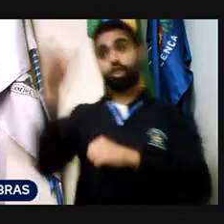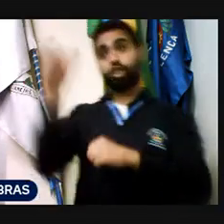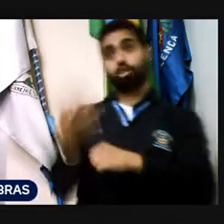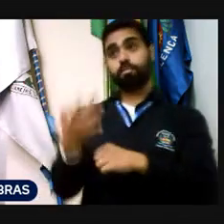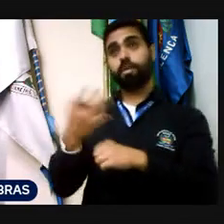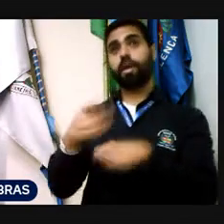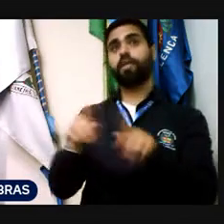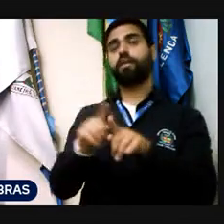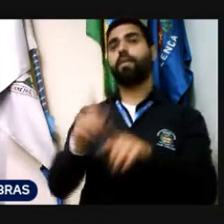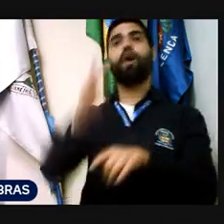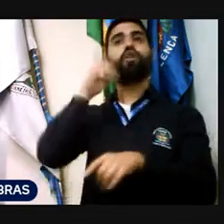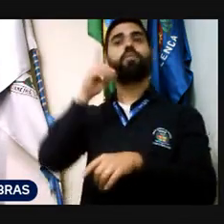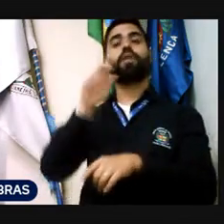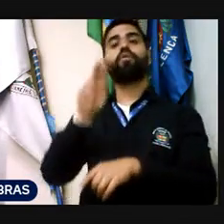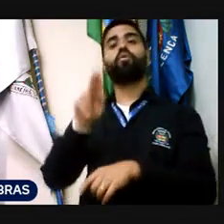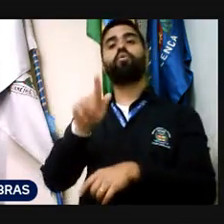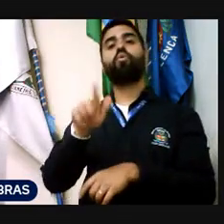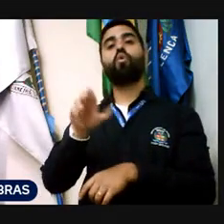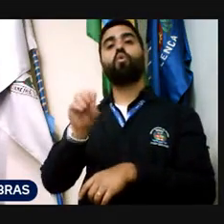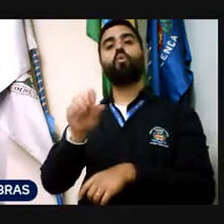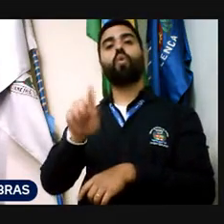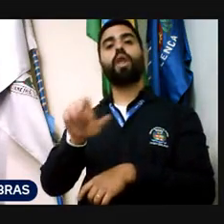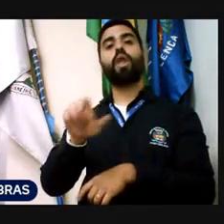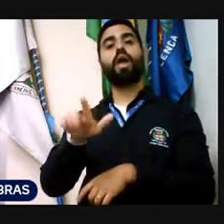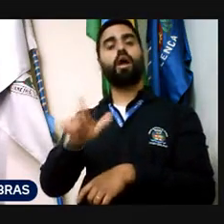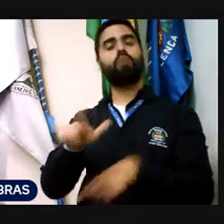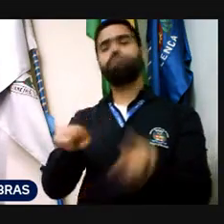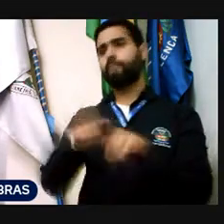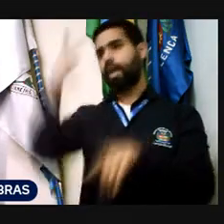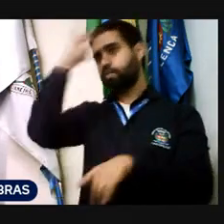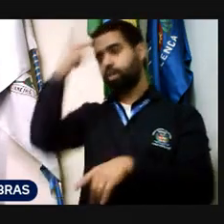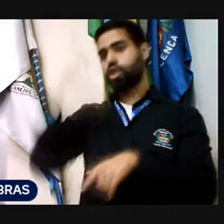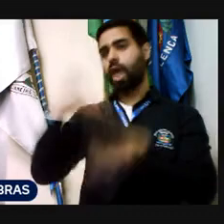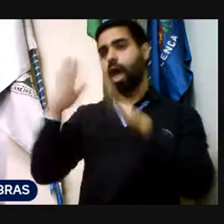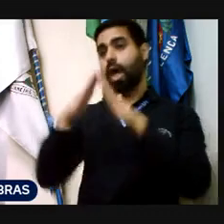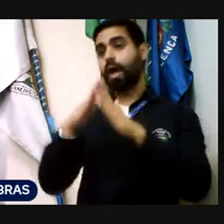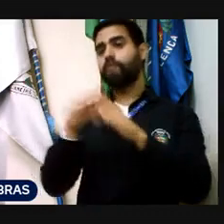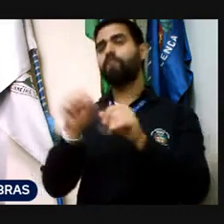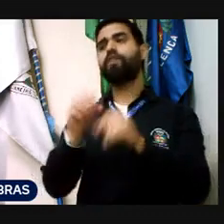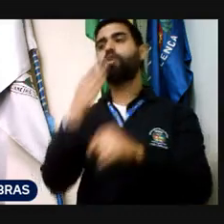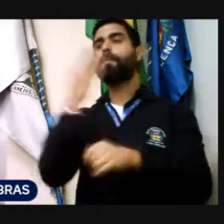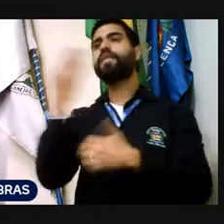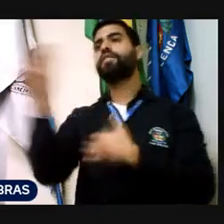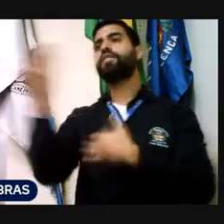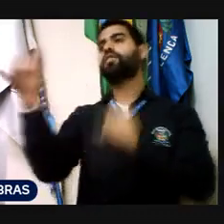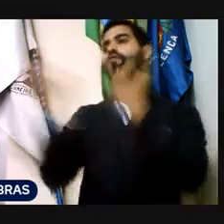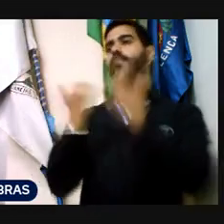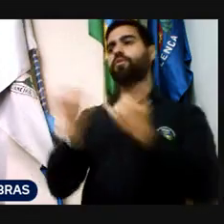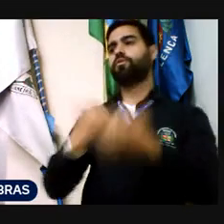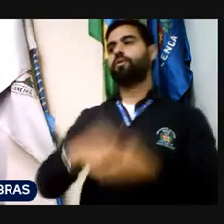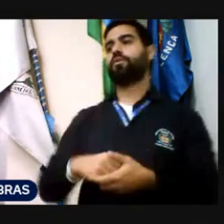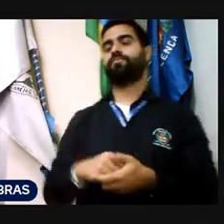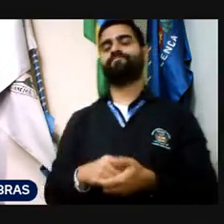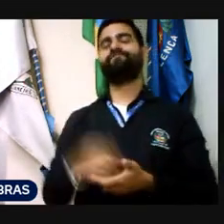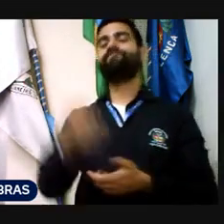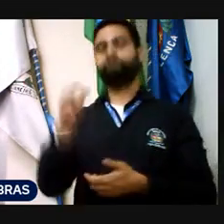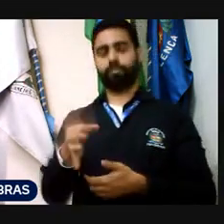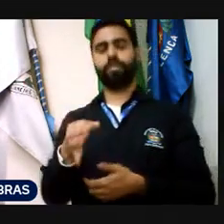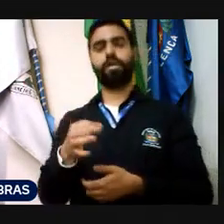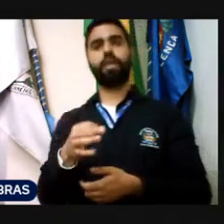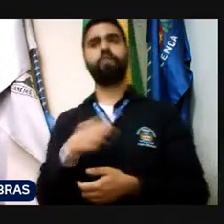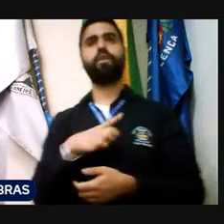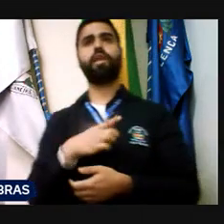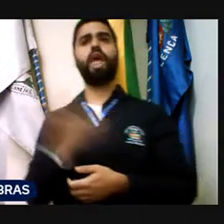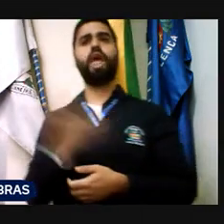gabinete do deputado federal Hugo Leal e aos moradores do bairro São Francisco, reitero as informações supra. Certos que seremos atendidos em mais